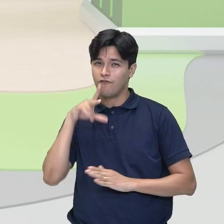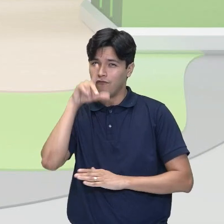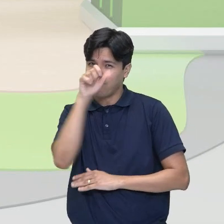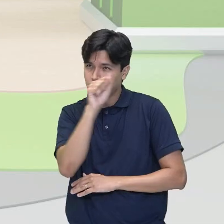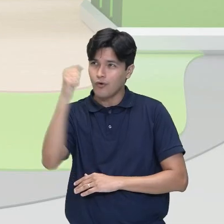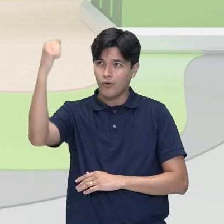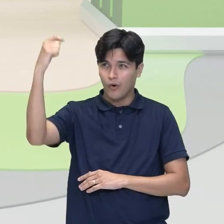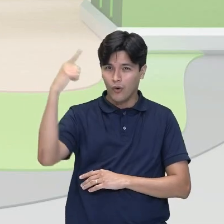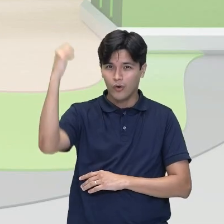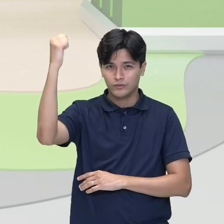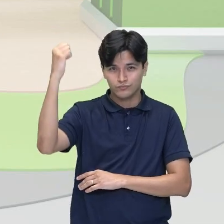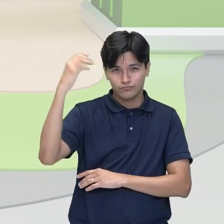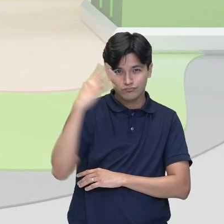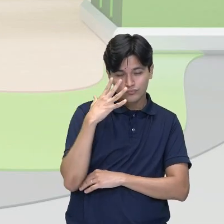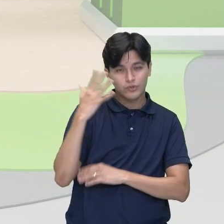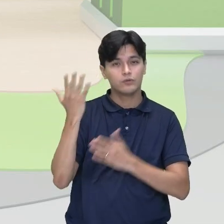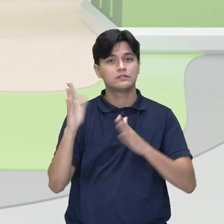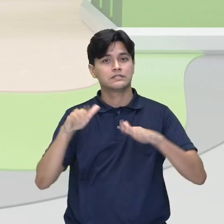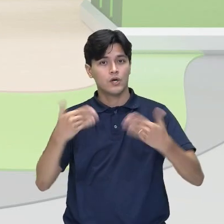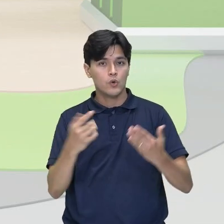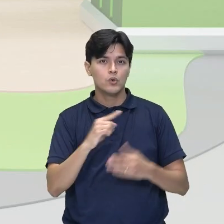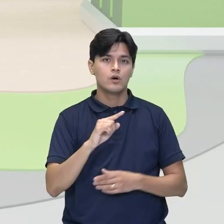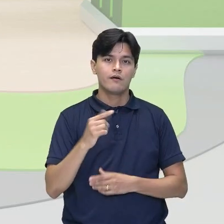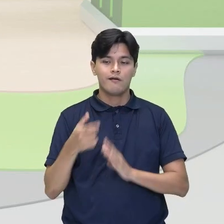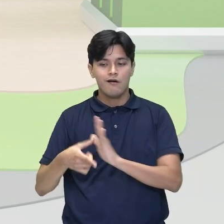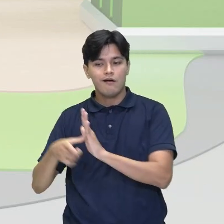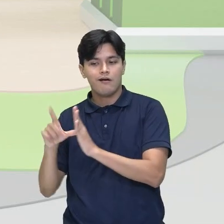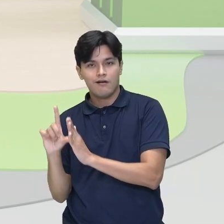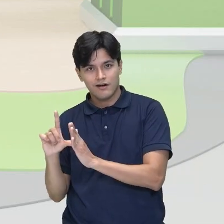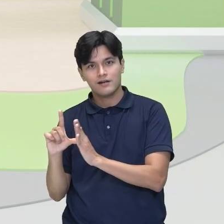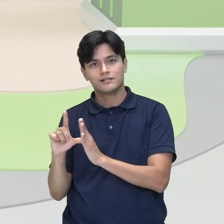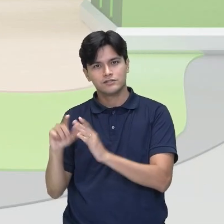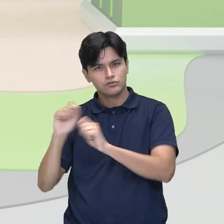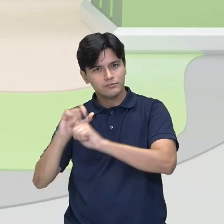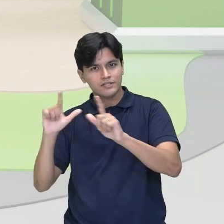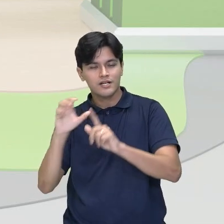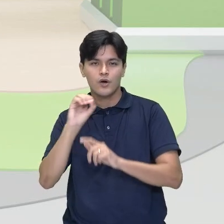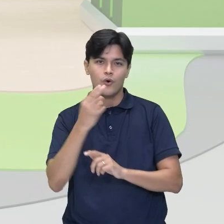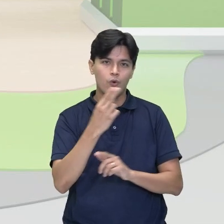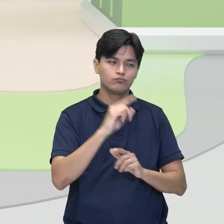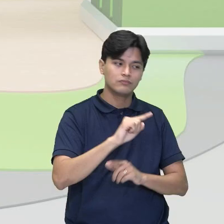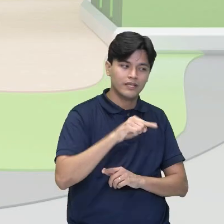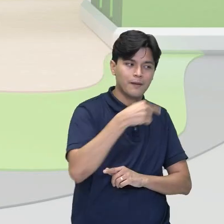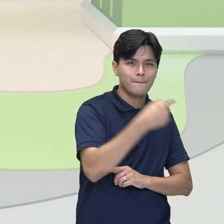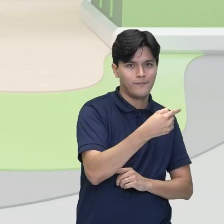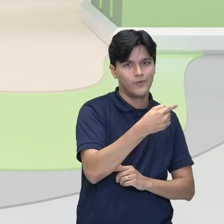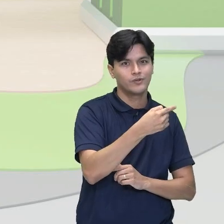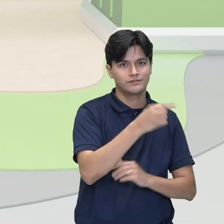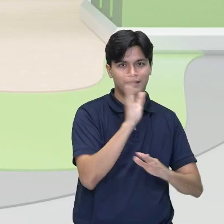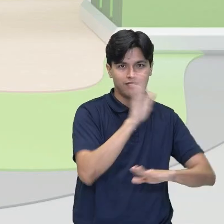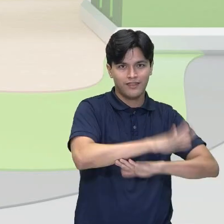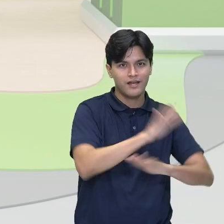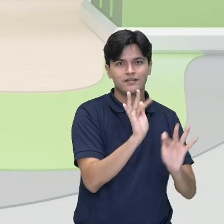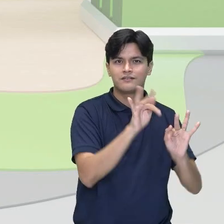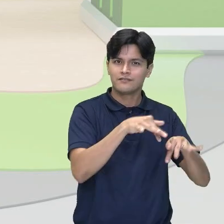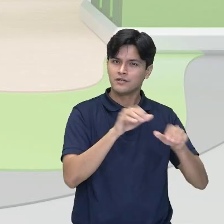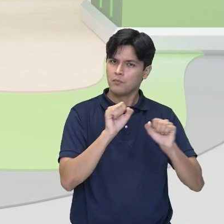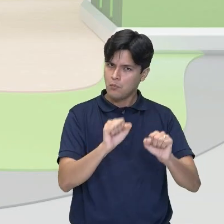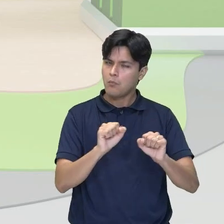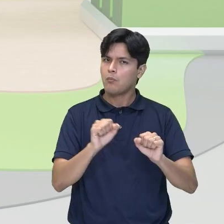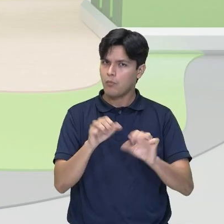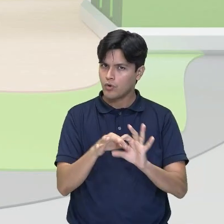Então, esses são ali medidas que nós podemos tomar. E não esqueçam, na nossa